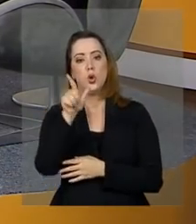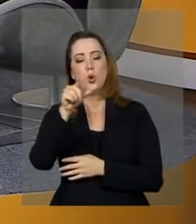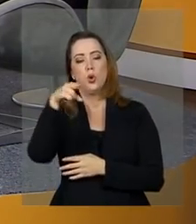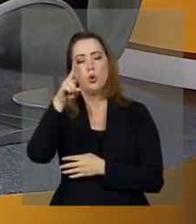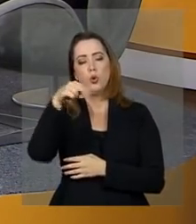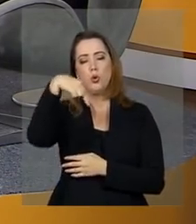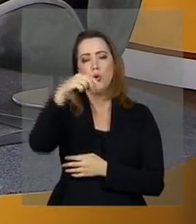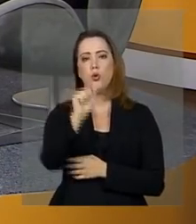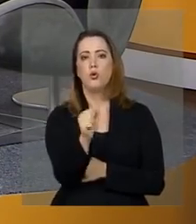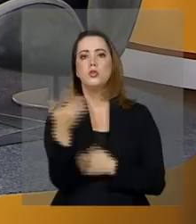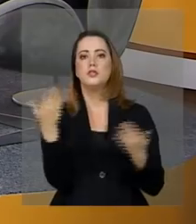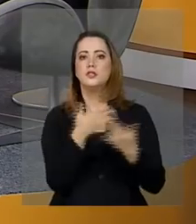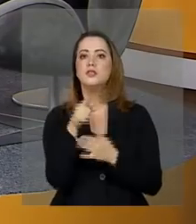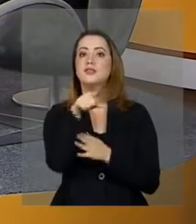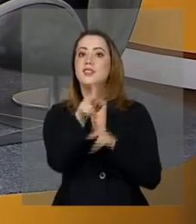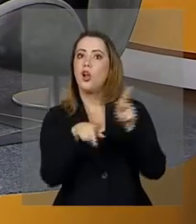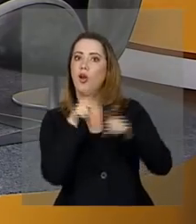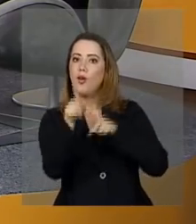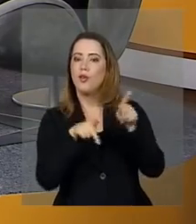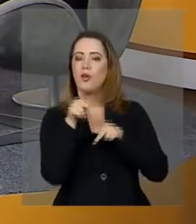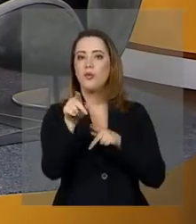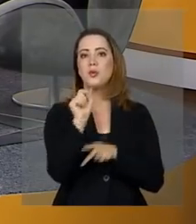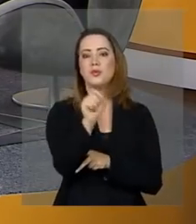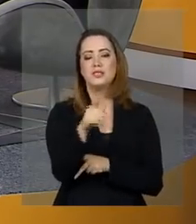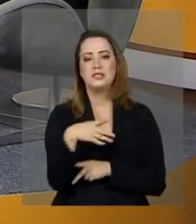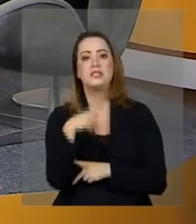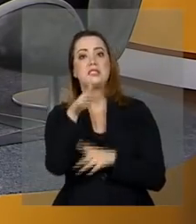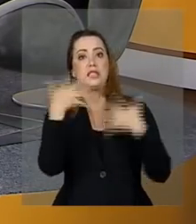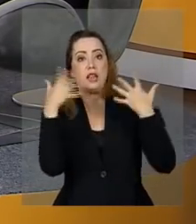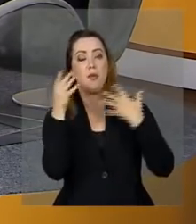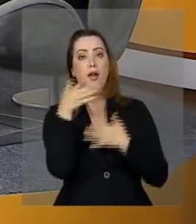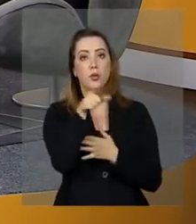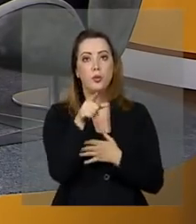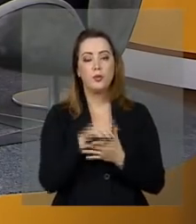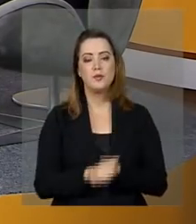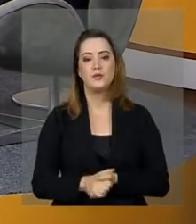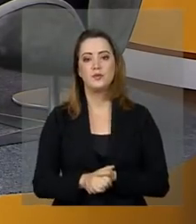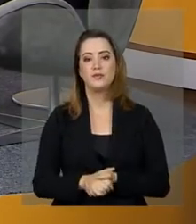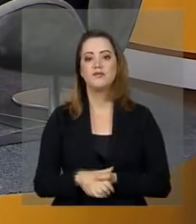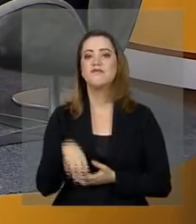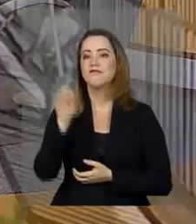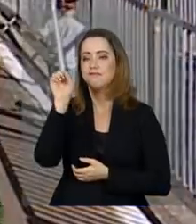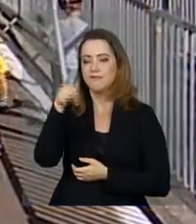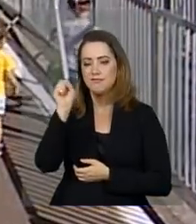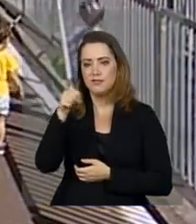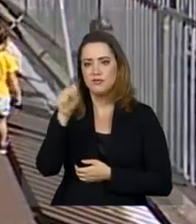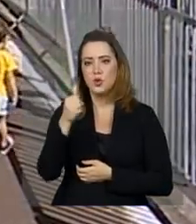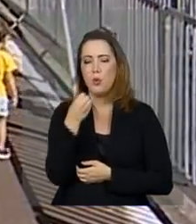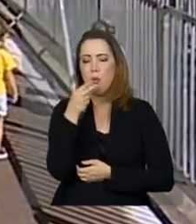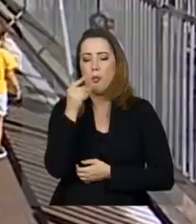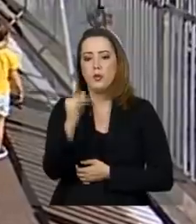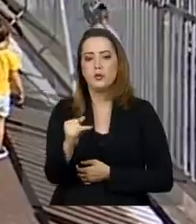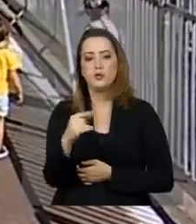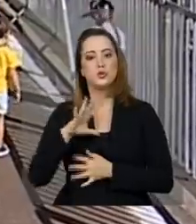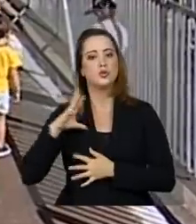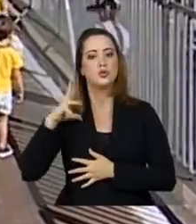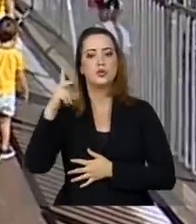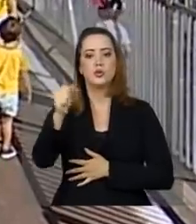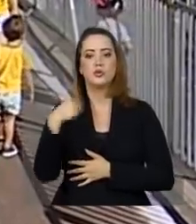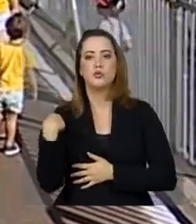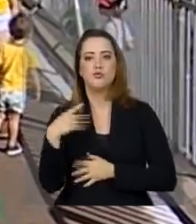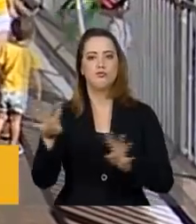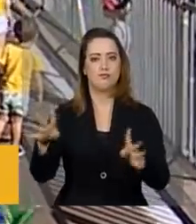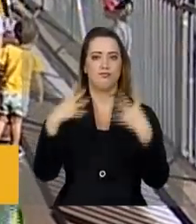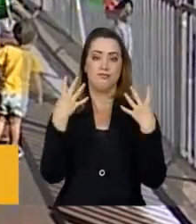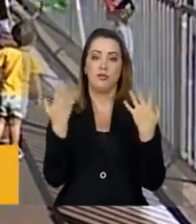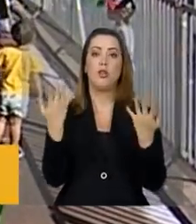que está junto ao público. Luana, muita movimentação e animação por aí? Sim, José Luiz, bom dia a todos que nos